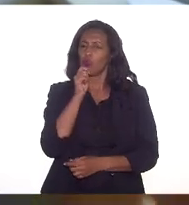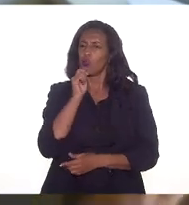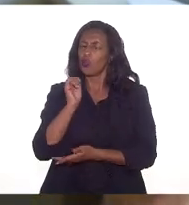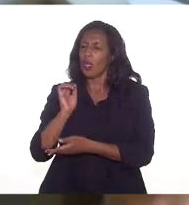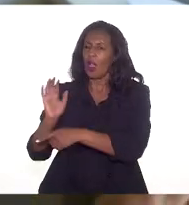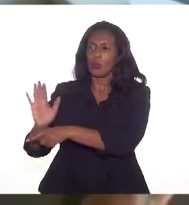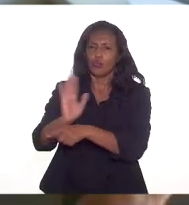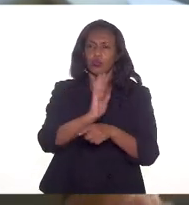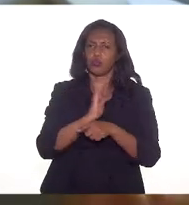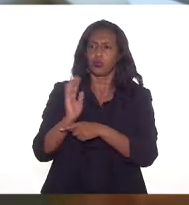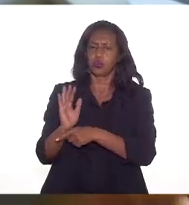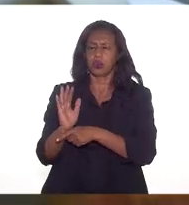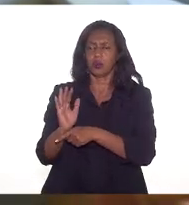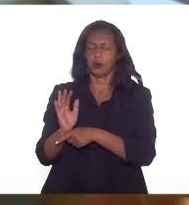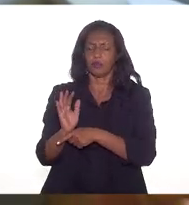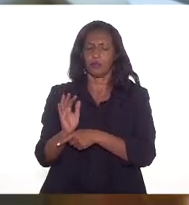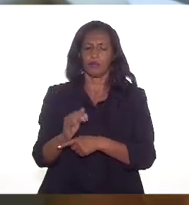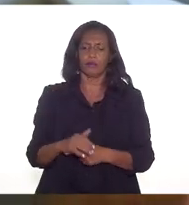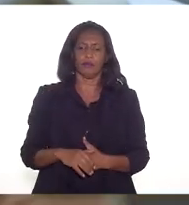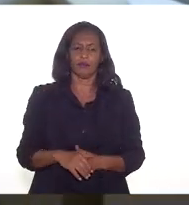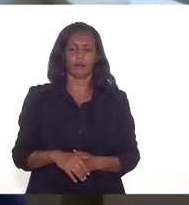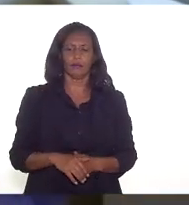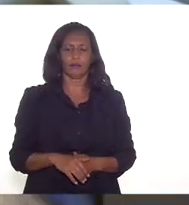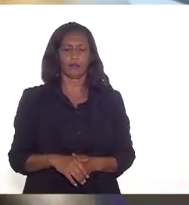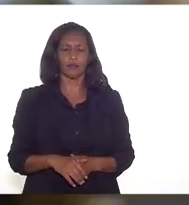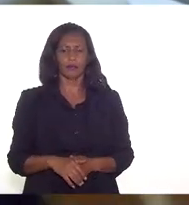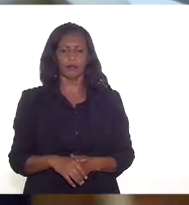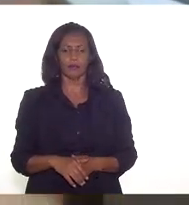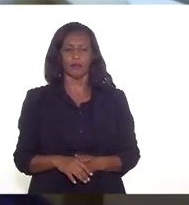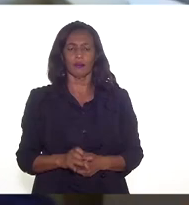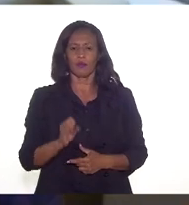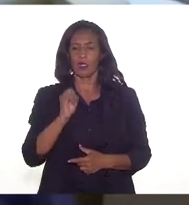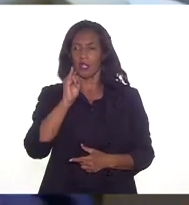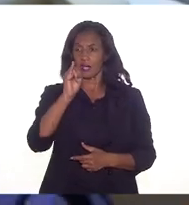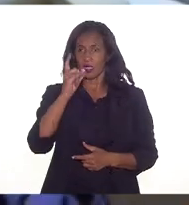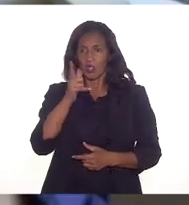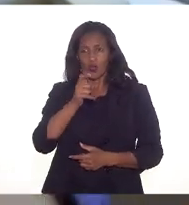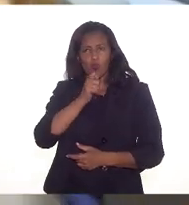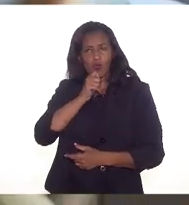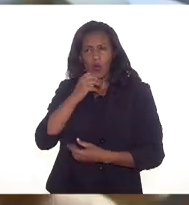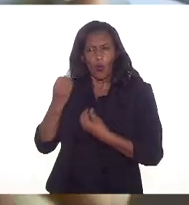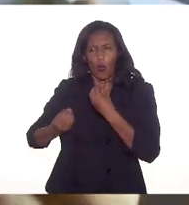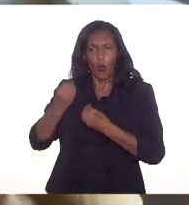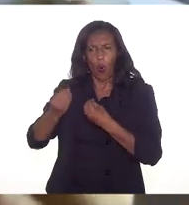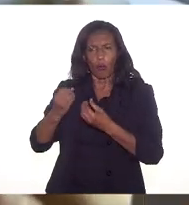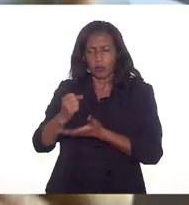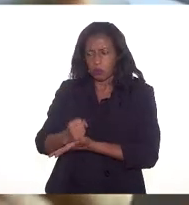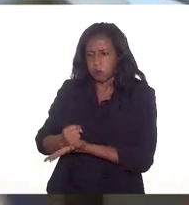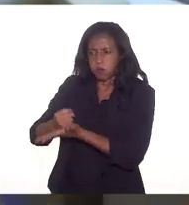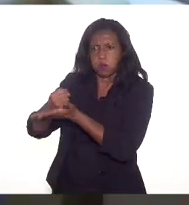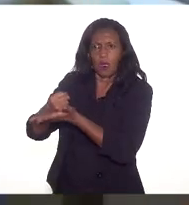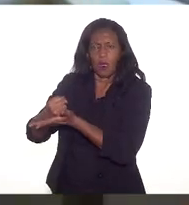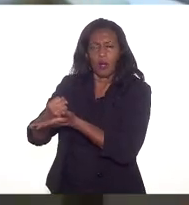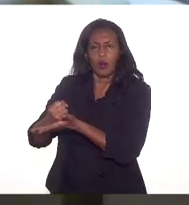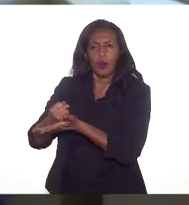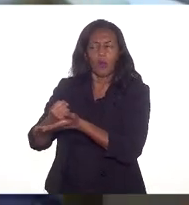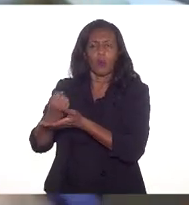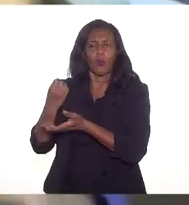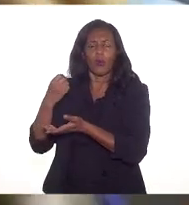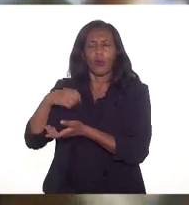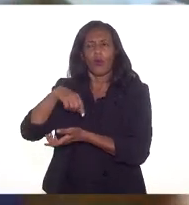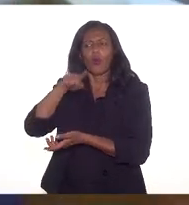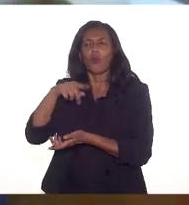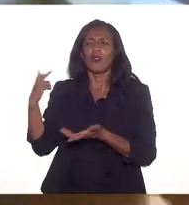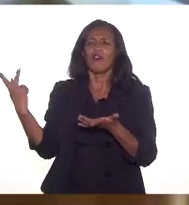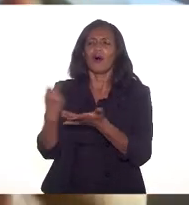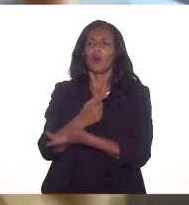subsídio cruzado. Né? Se não se bastam e não vão ser concedidos, né, o que será